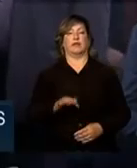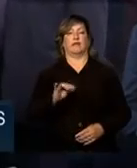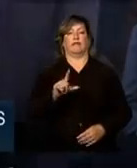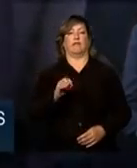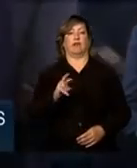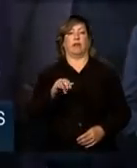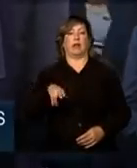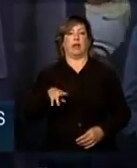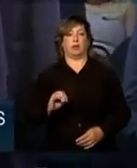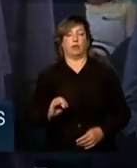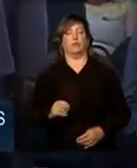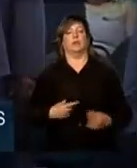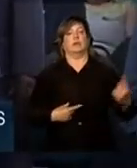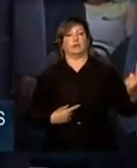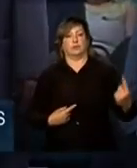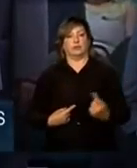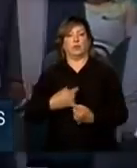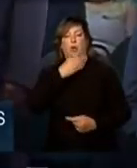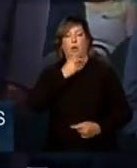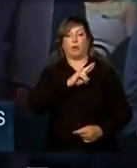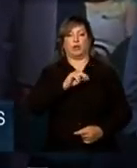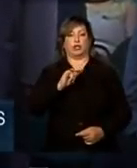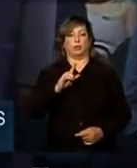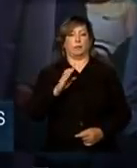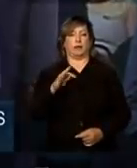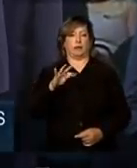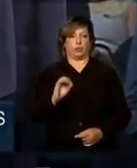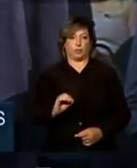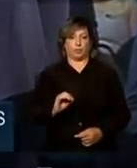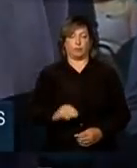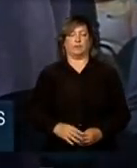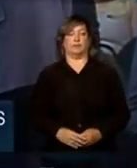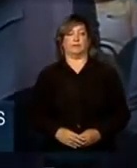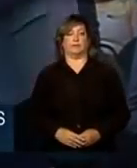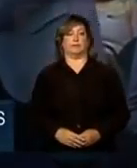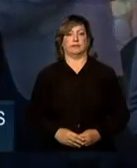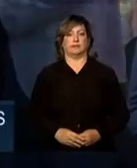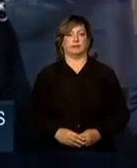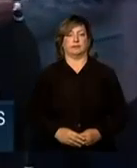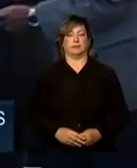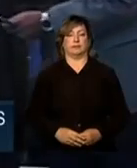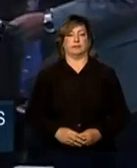Floriano, Gilberto Carvalho Guerra Júnior;